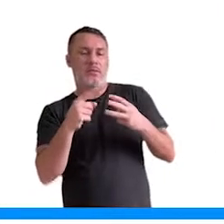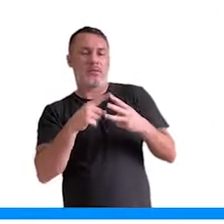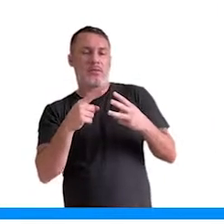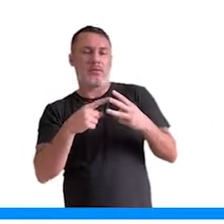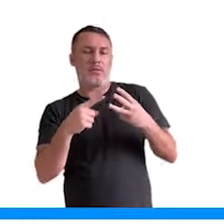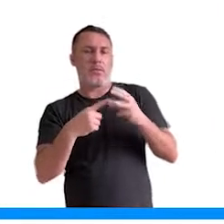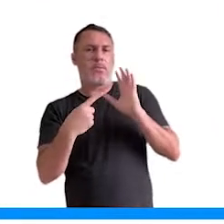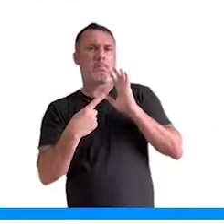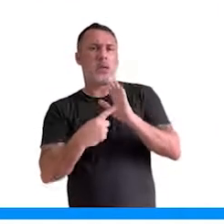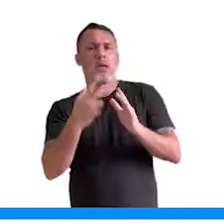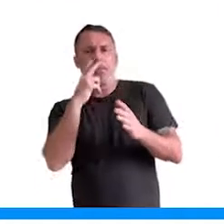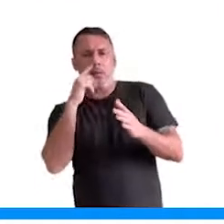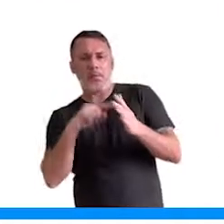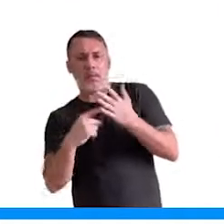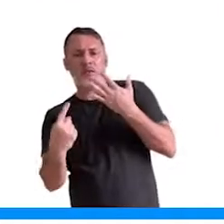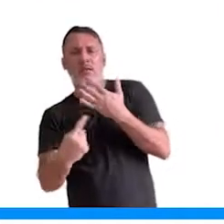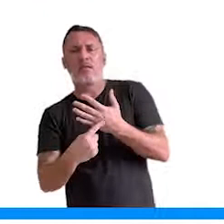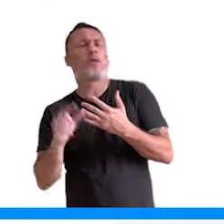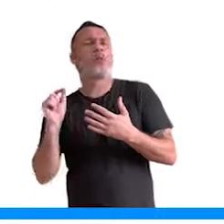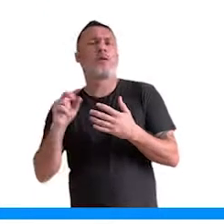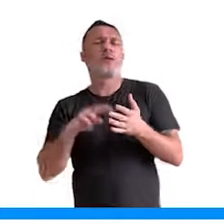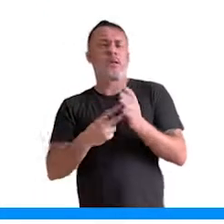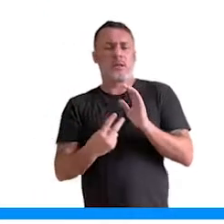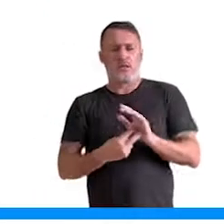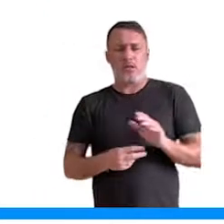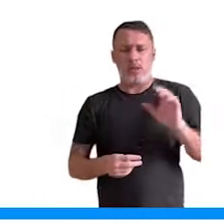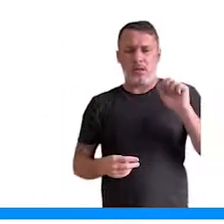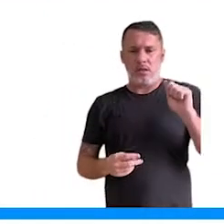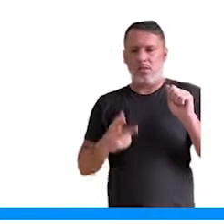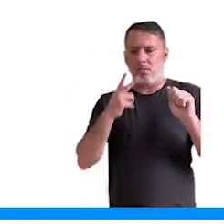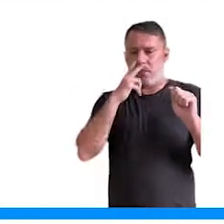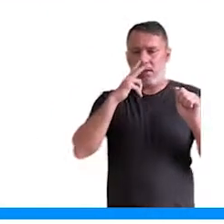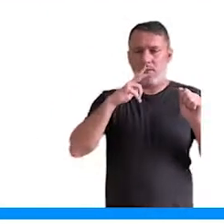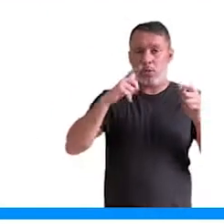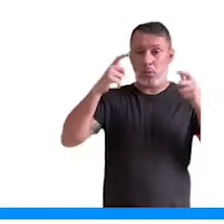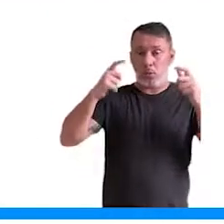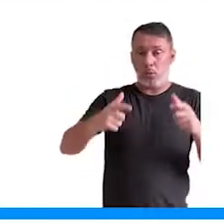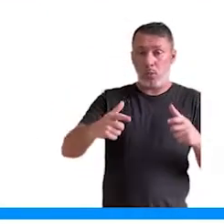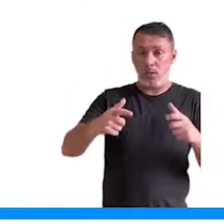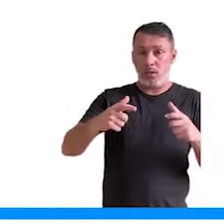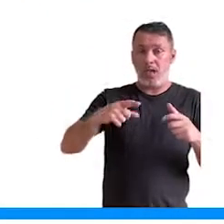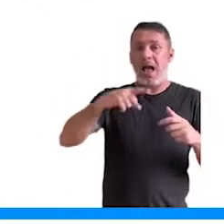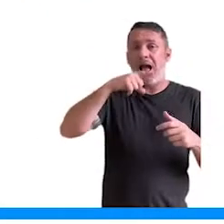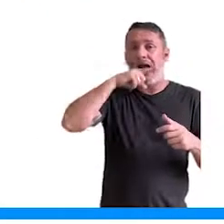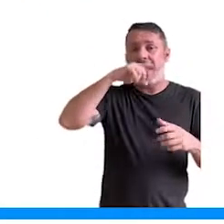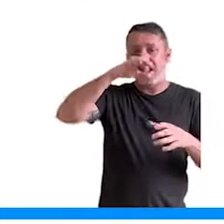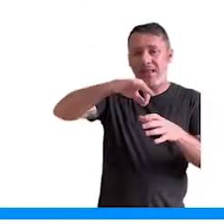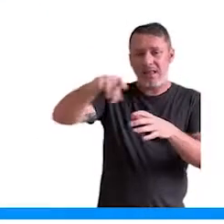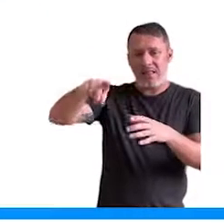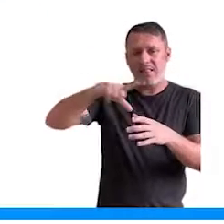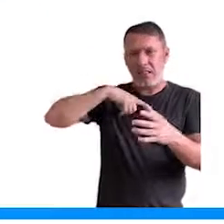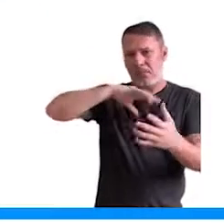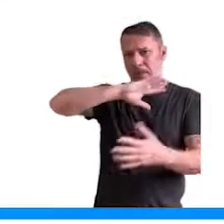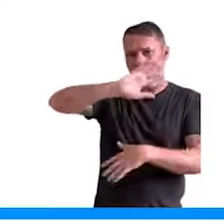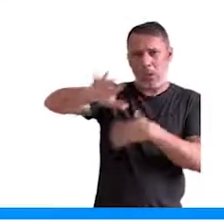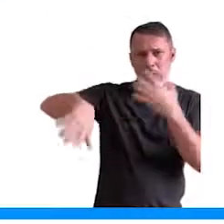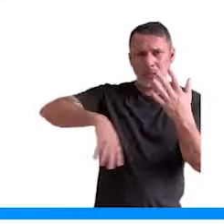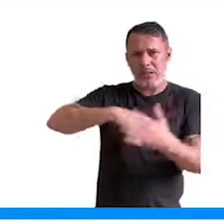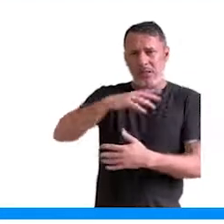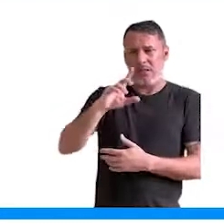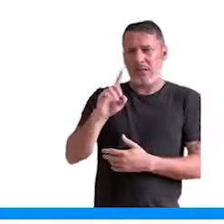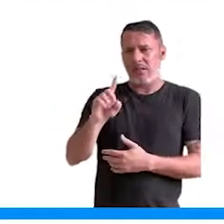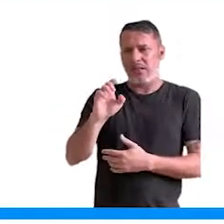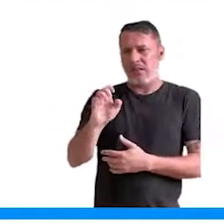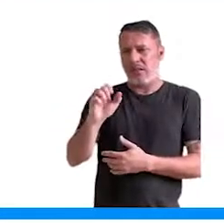indicar metaforicamente desordens na organização da lavoura de cana-de-açúcar. Desordem? Não. Não